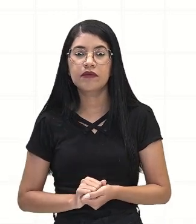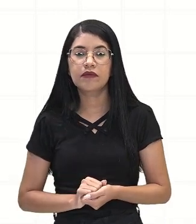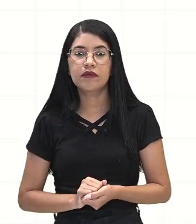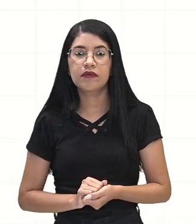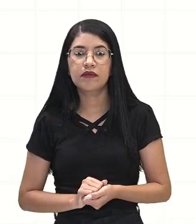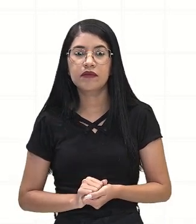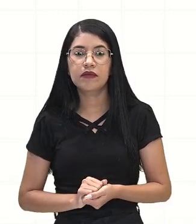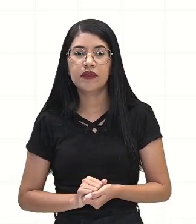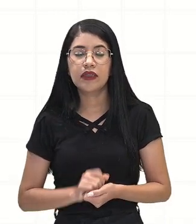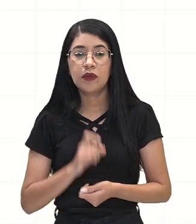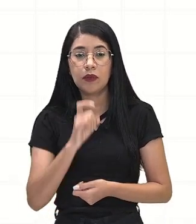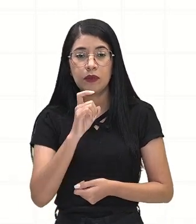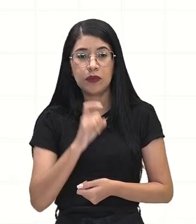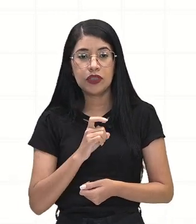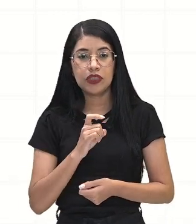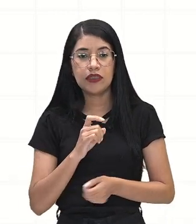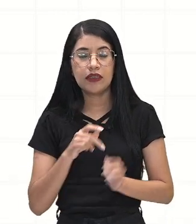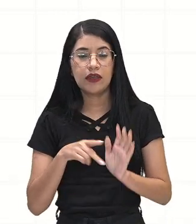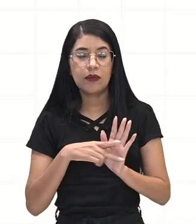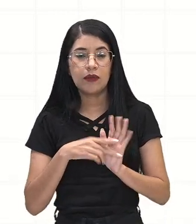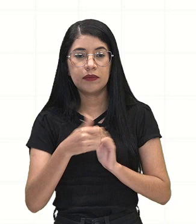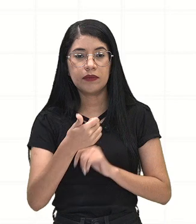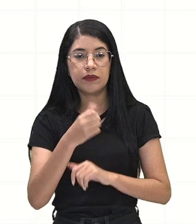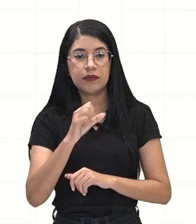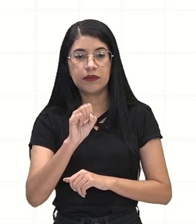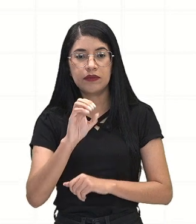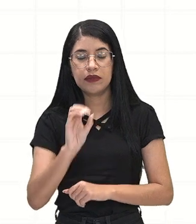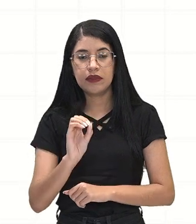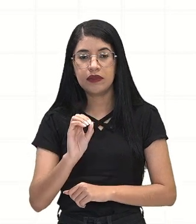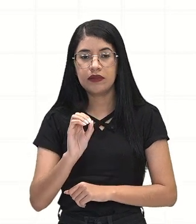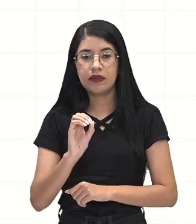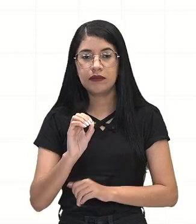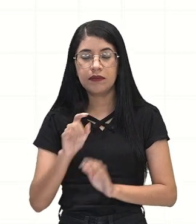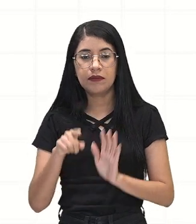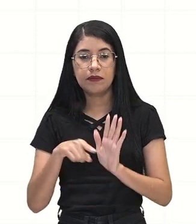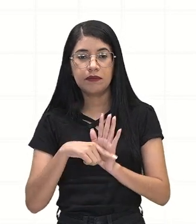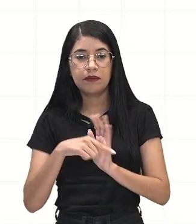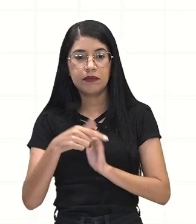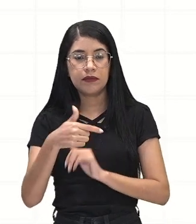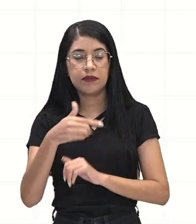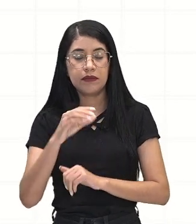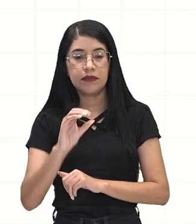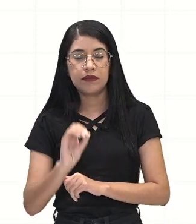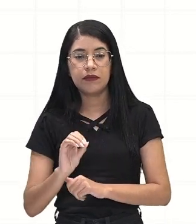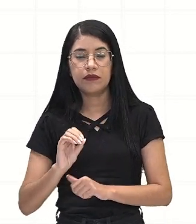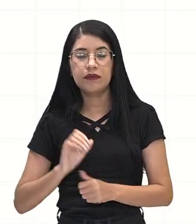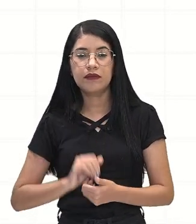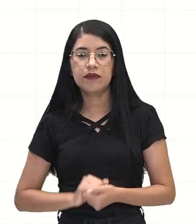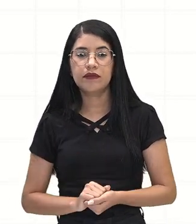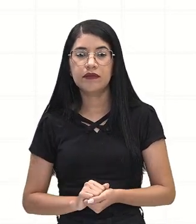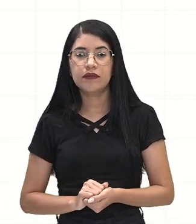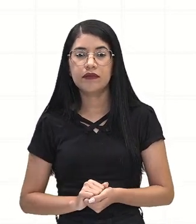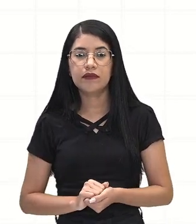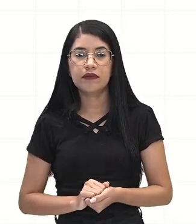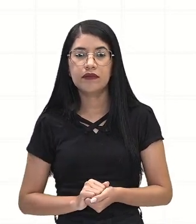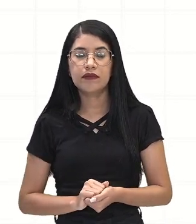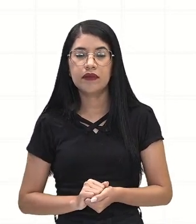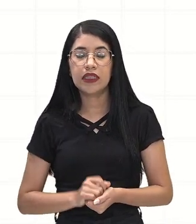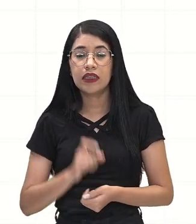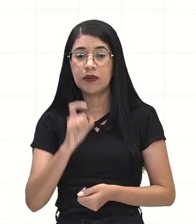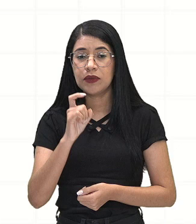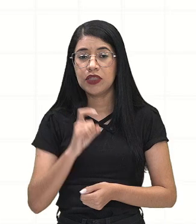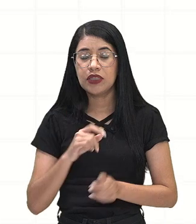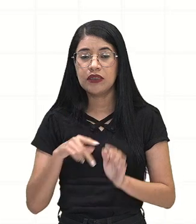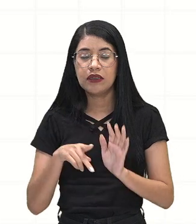Então, X vai ser igual a 180 graus menos 70. Então, X